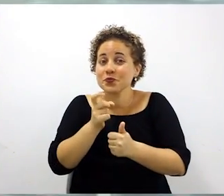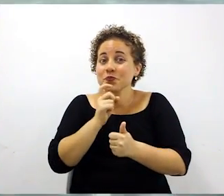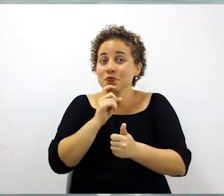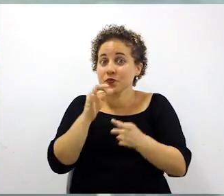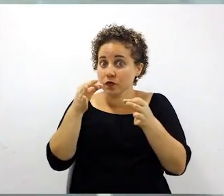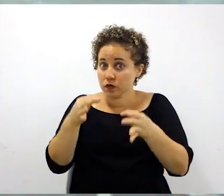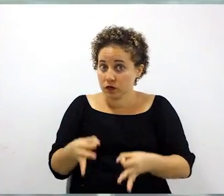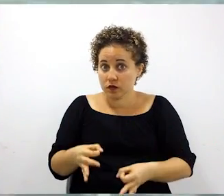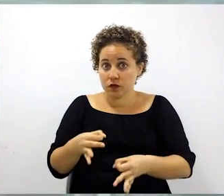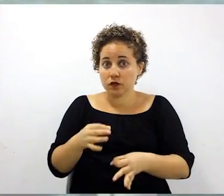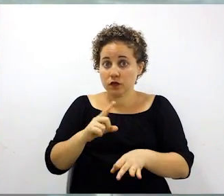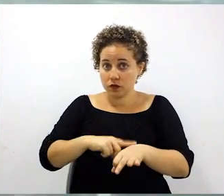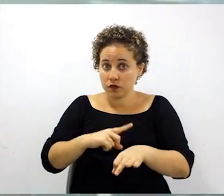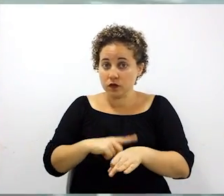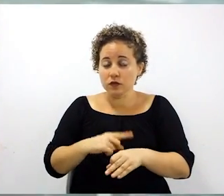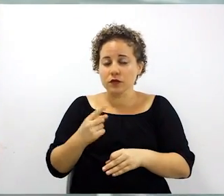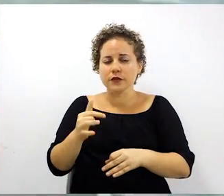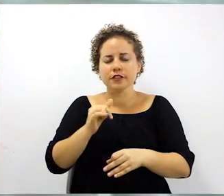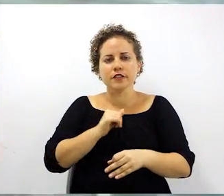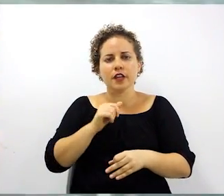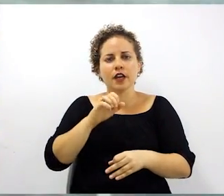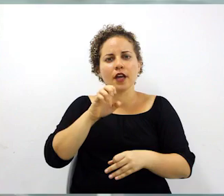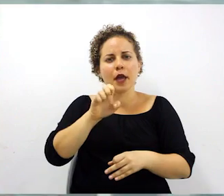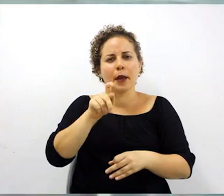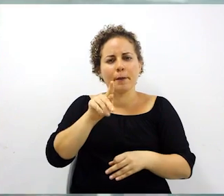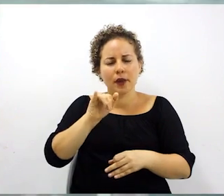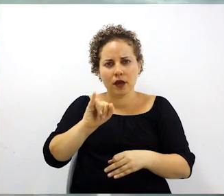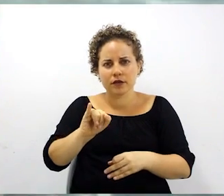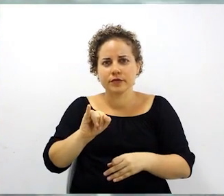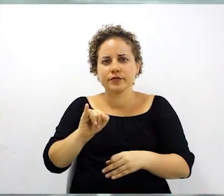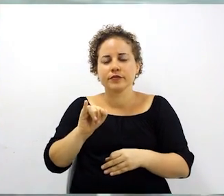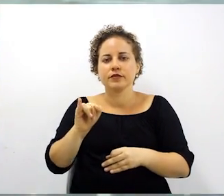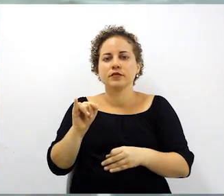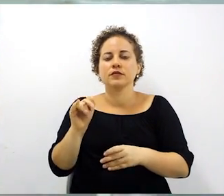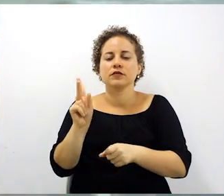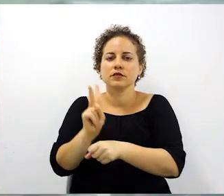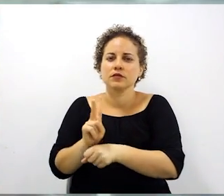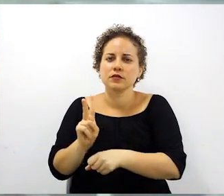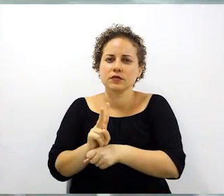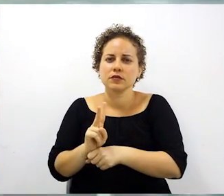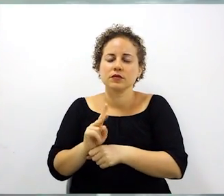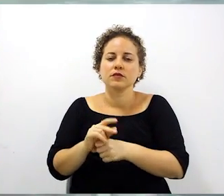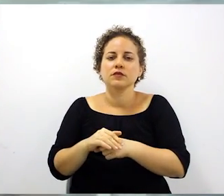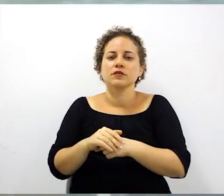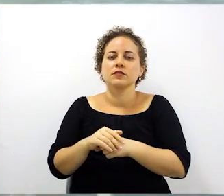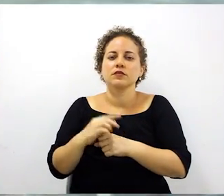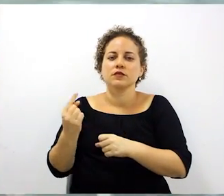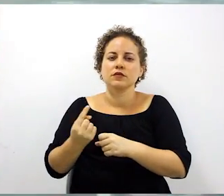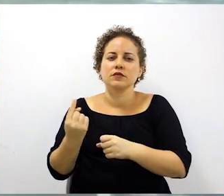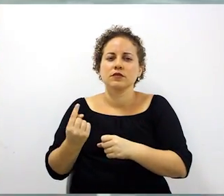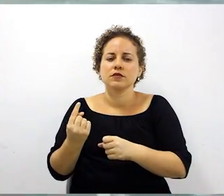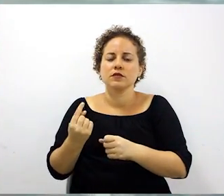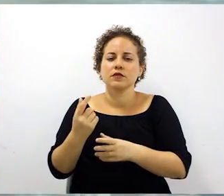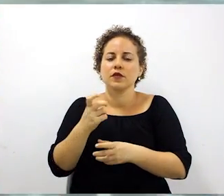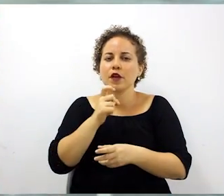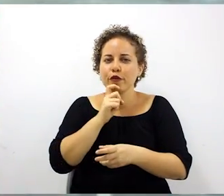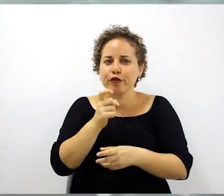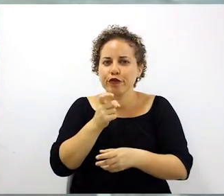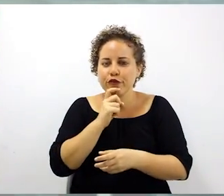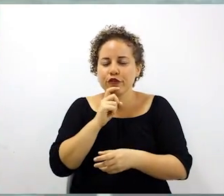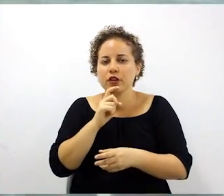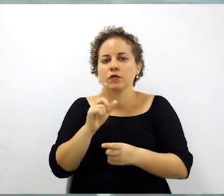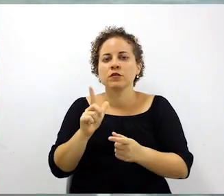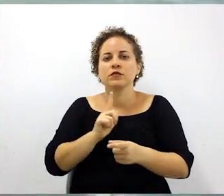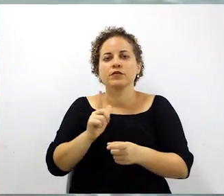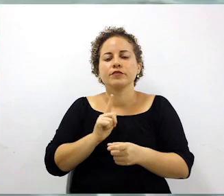sendo obedecido e se existe EPI, equipamento de proteção individual, que atenda ao frio, à intensidade de